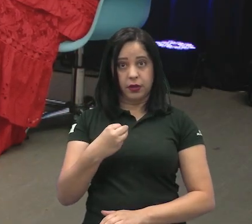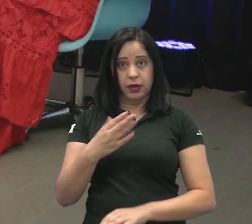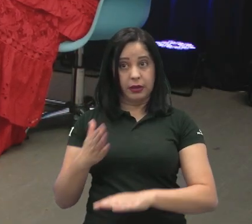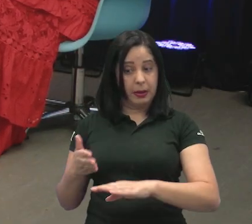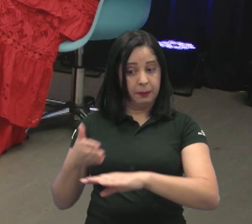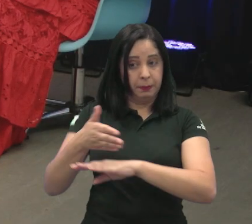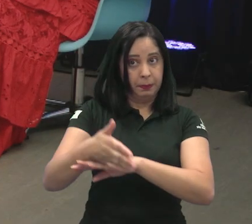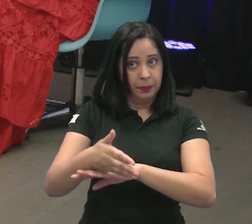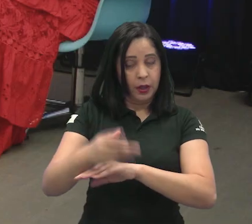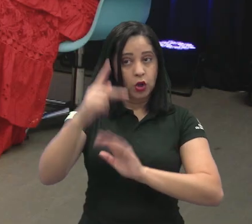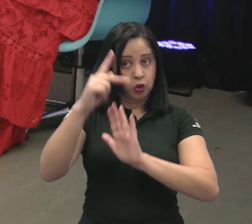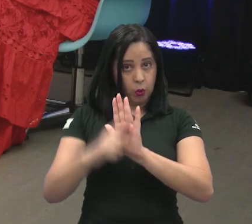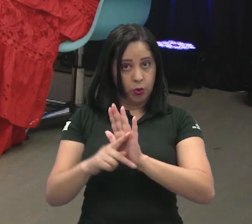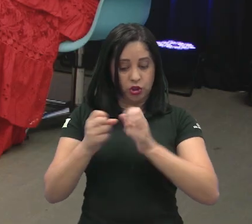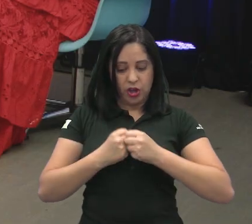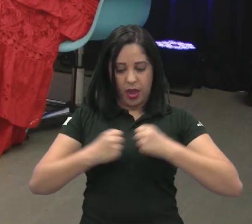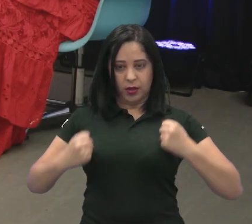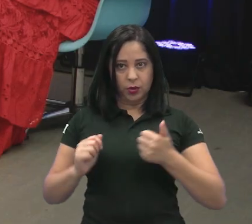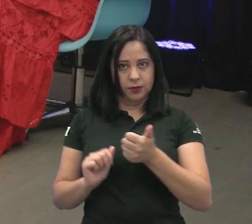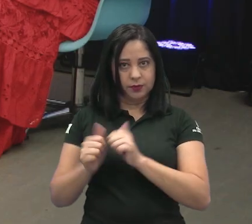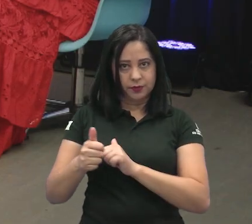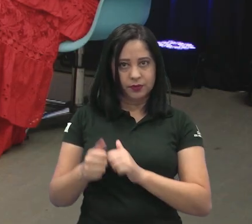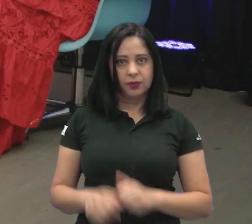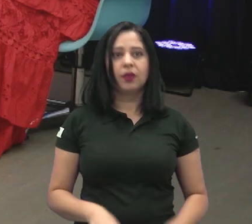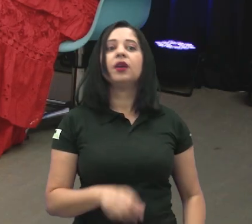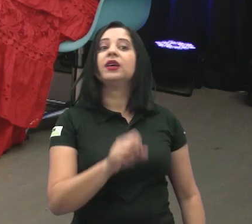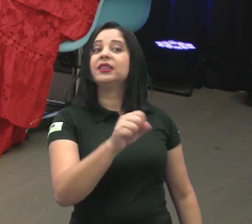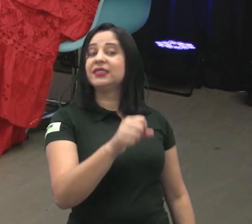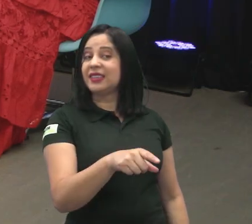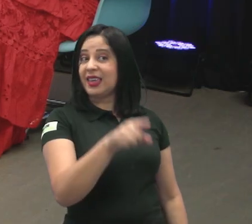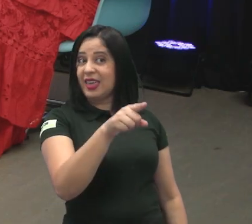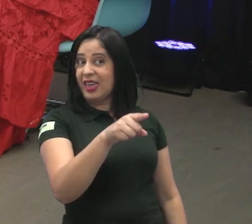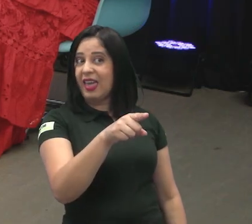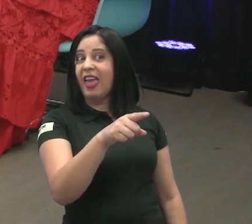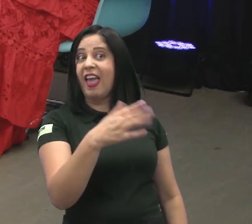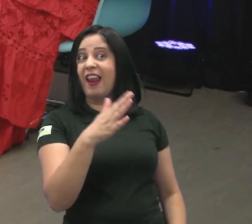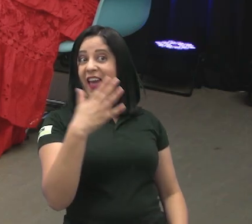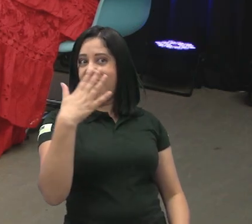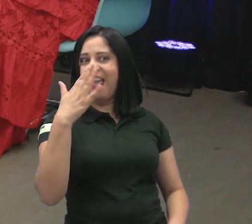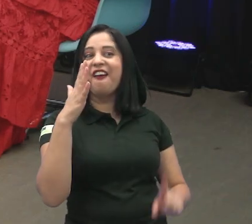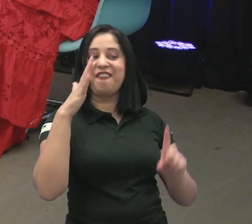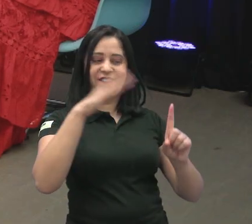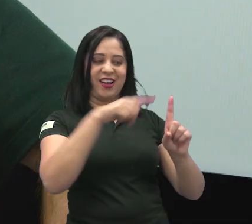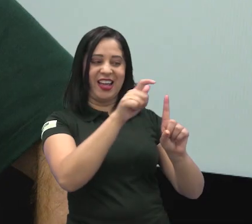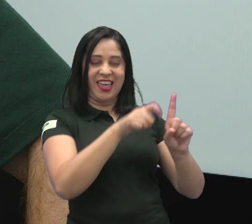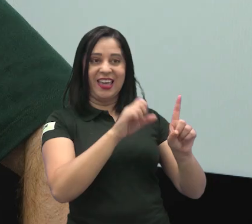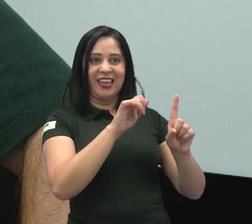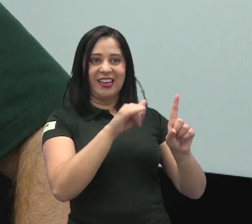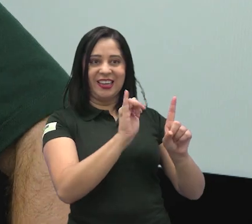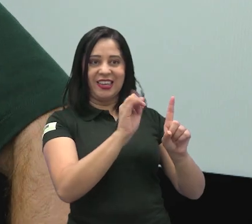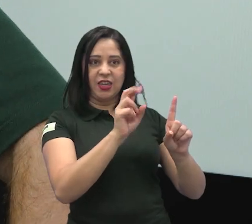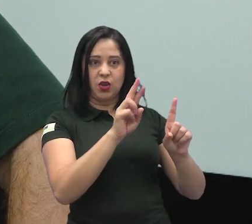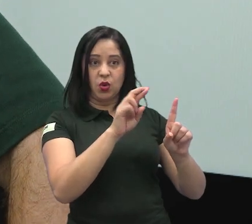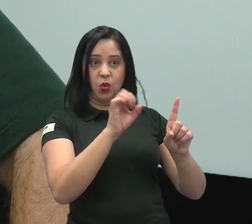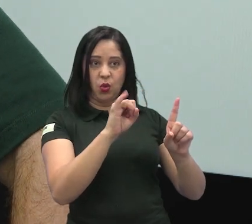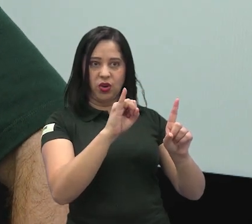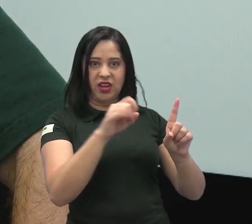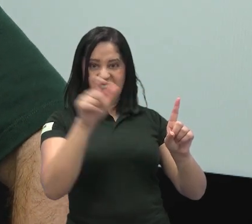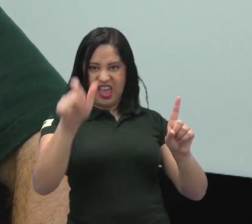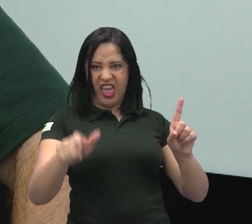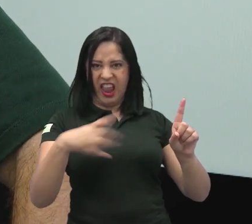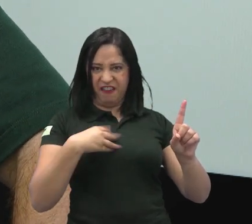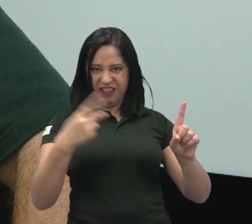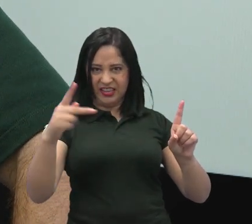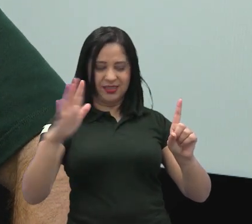Cidadão, né? Inclusive ela é fã de um cara que é daqui, que hoje joga no Corinthians, que é o Yuri Alberto. Sim. E tal.